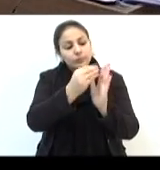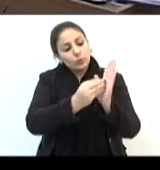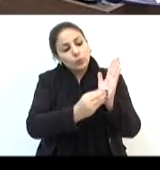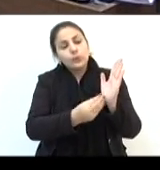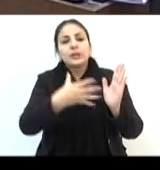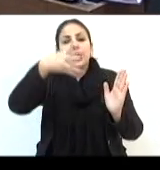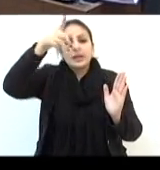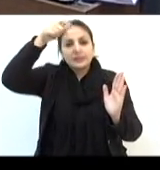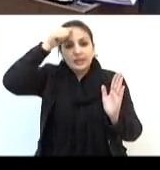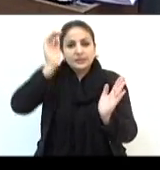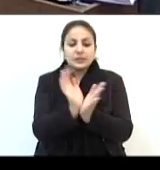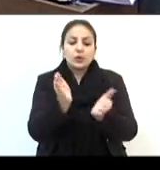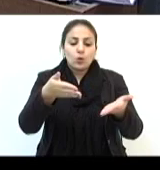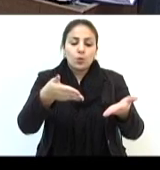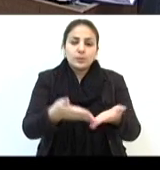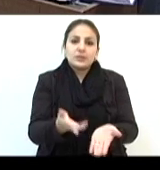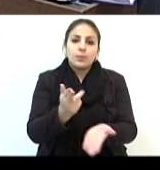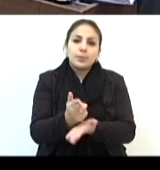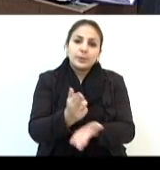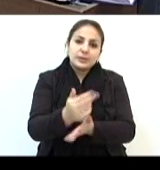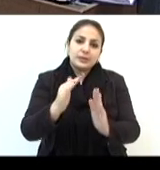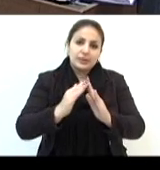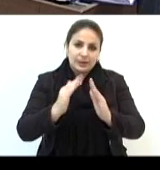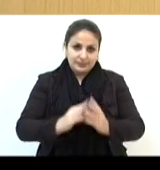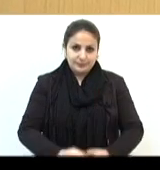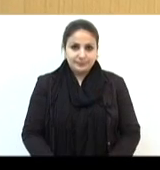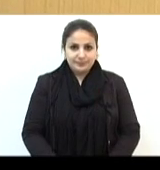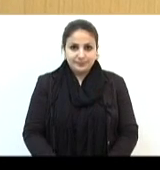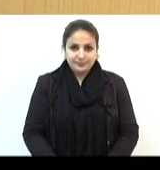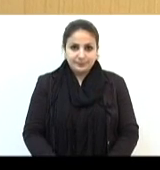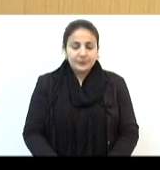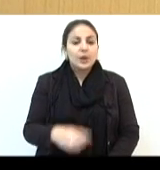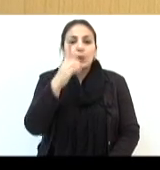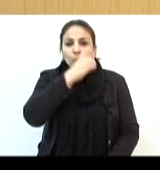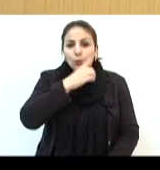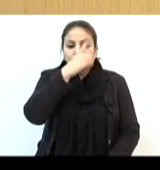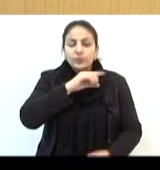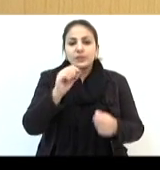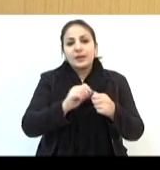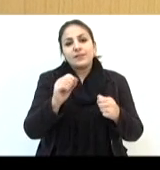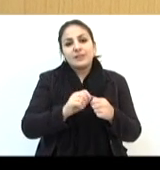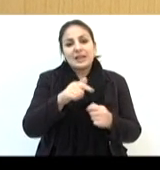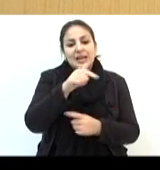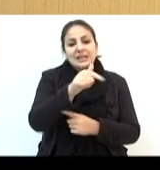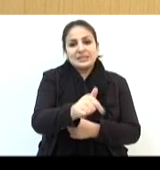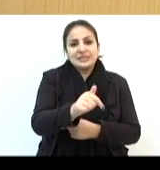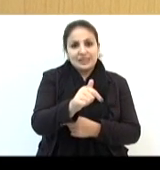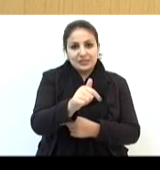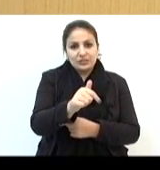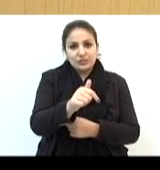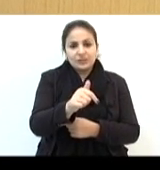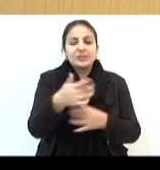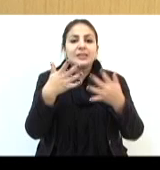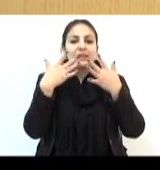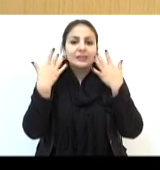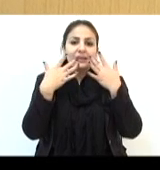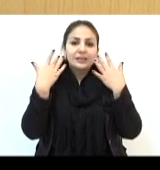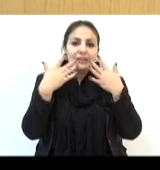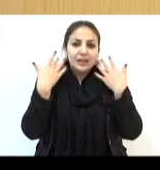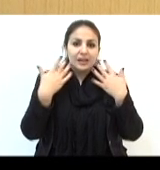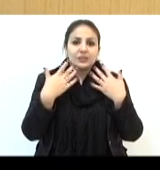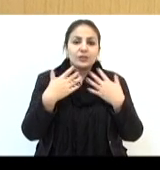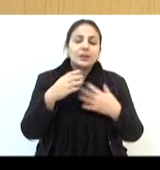pela análise das comissões permanentes da Casa. Domingo será realizada a 7ª encenação da Batalha